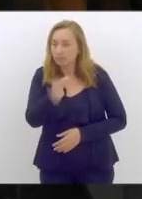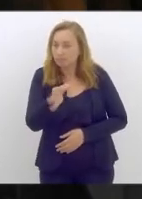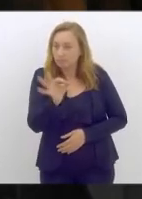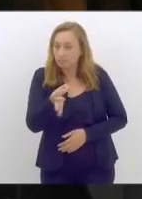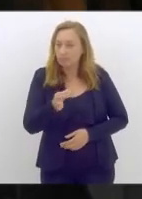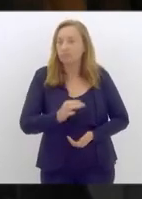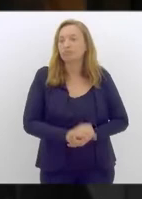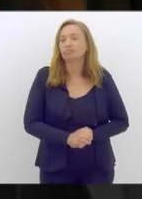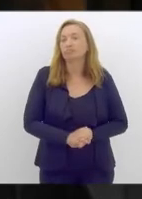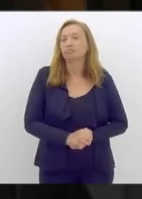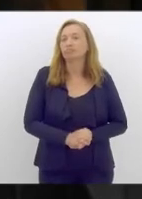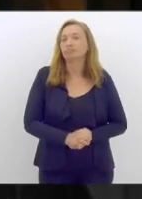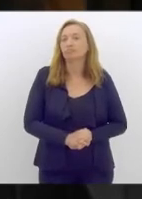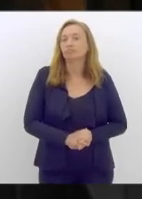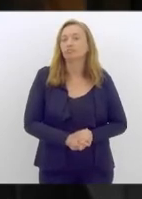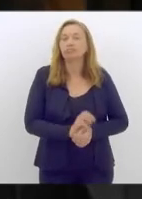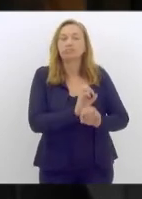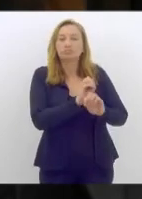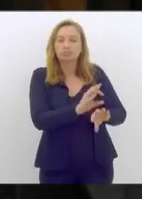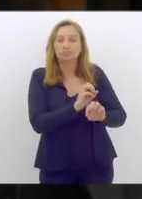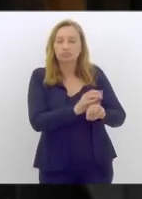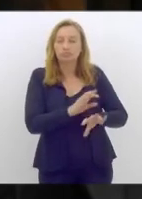para educação